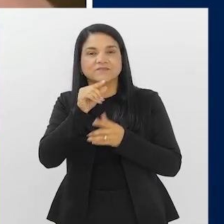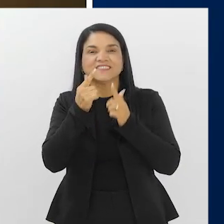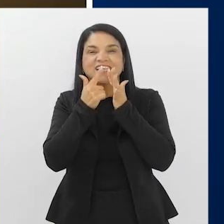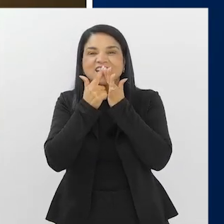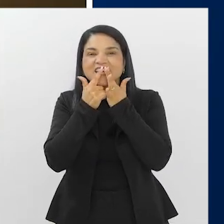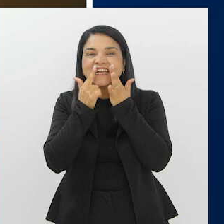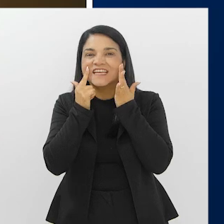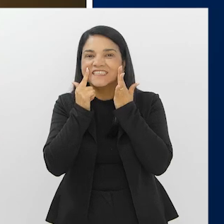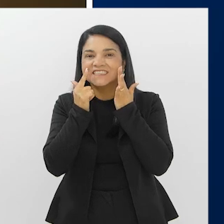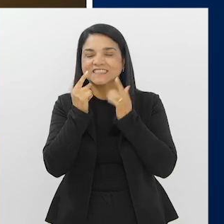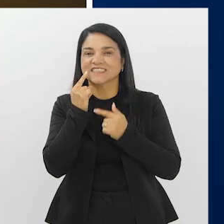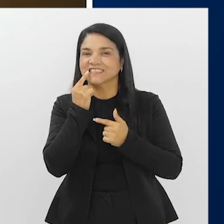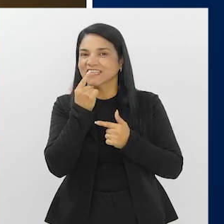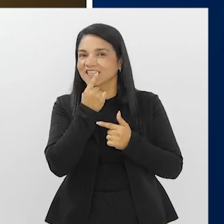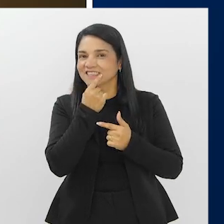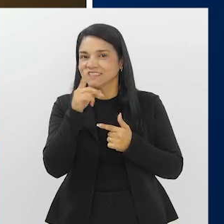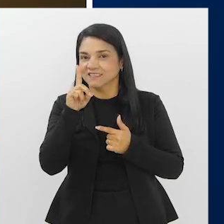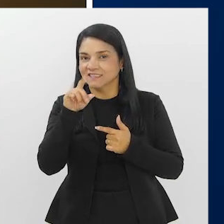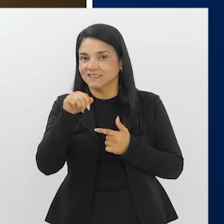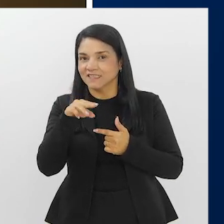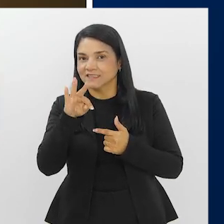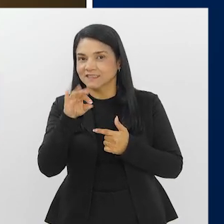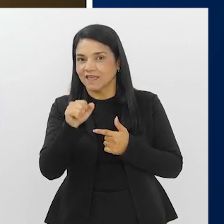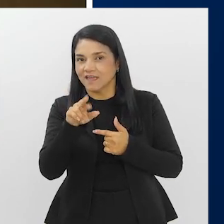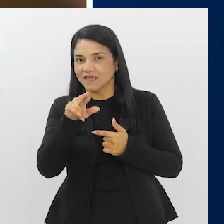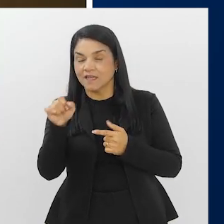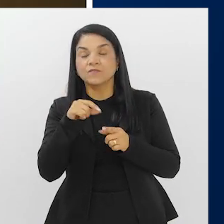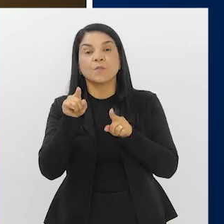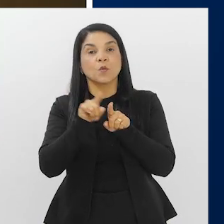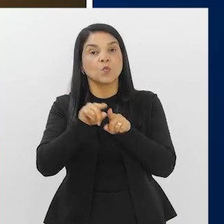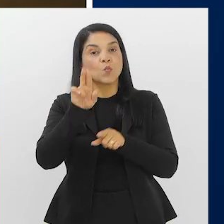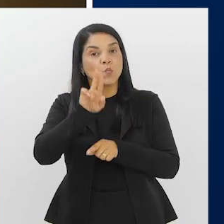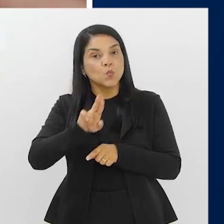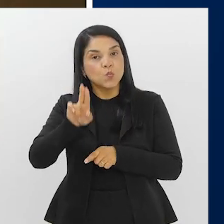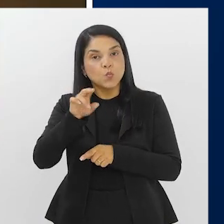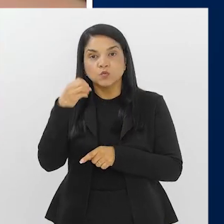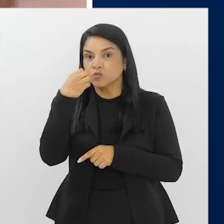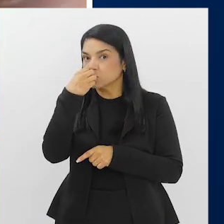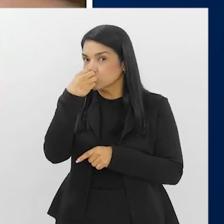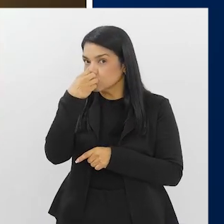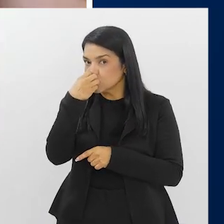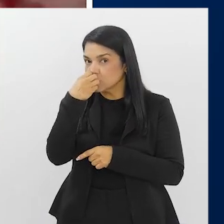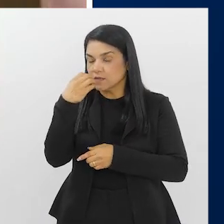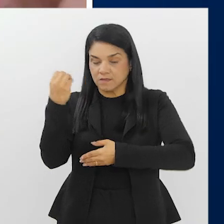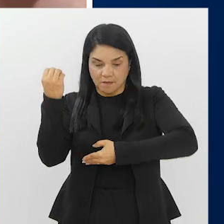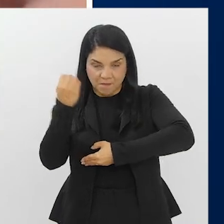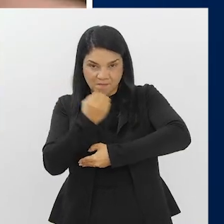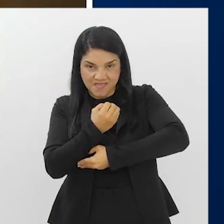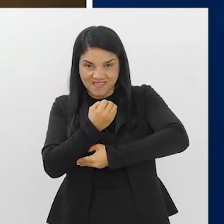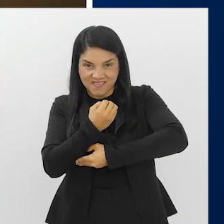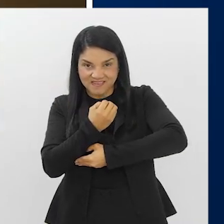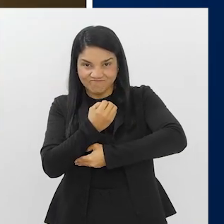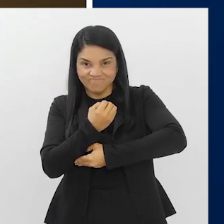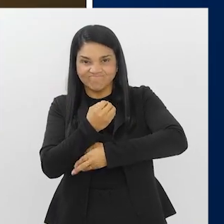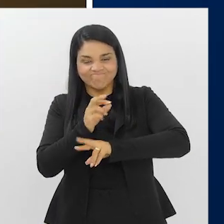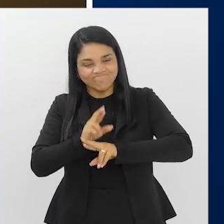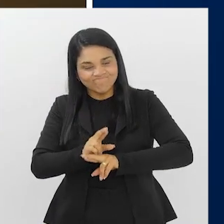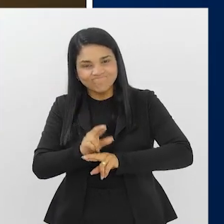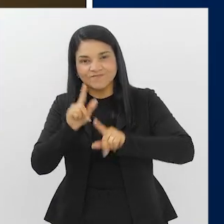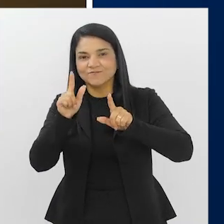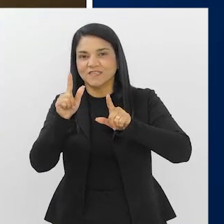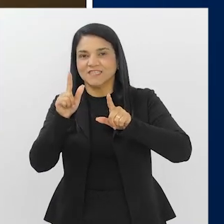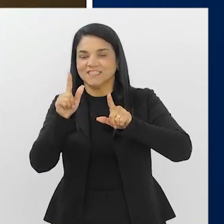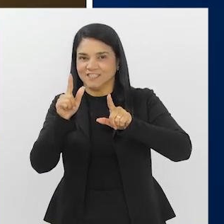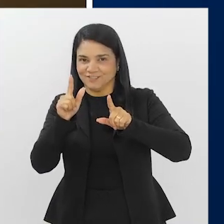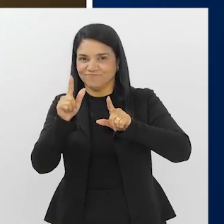arcada dentária, né? Então, a questão também do uso ali da chupeta, da mamadeira, principalmente da chupeta. Quanto mais